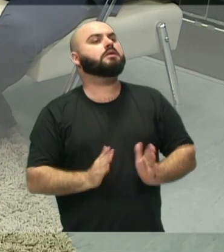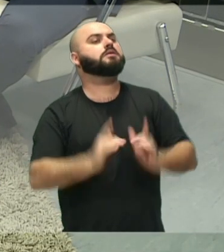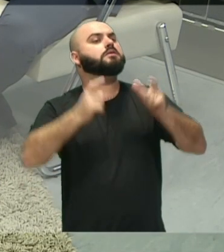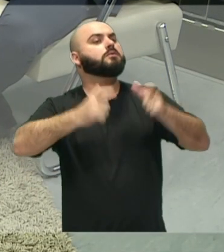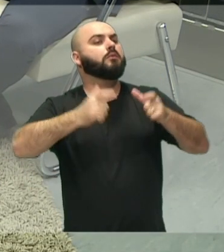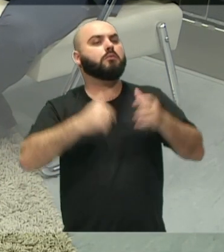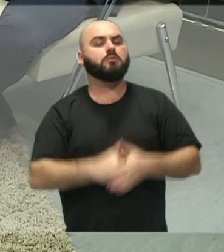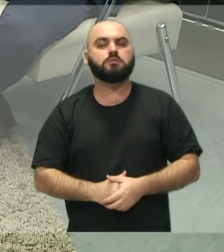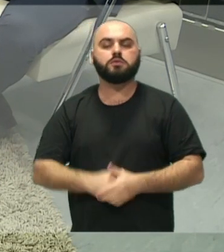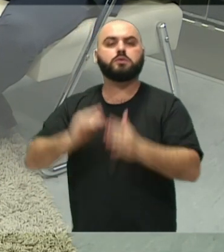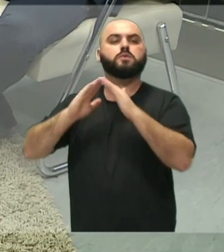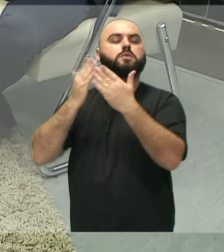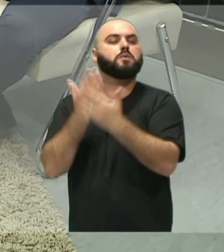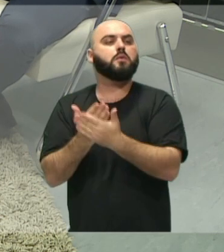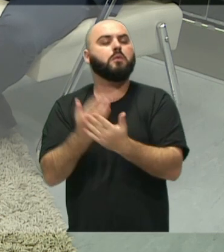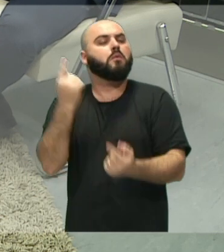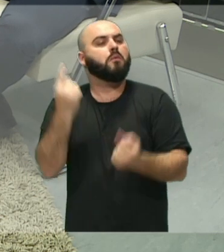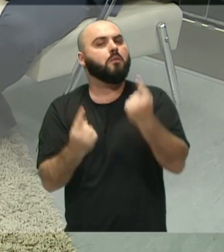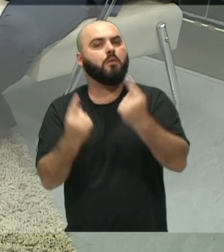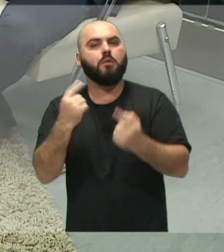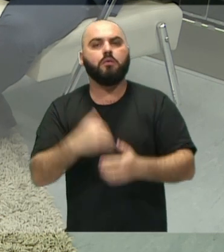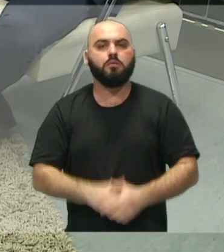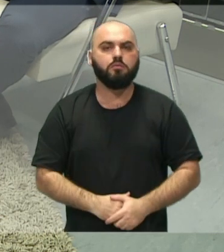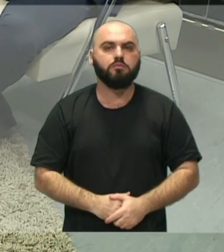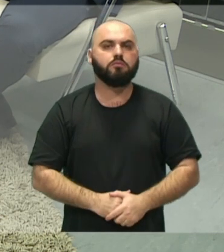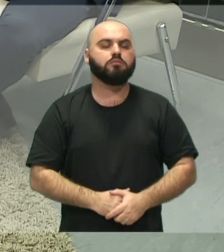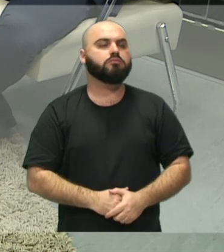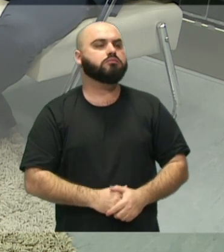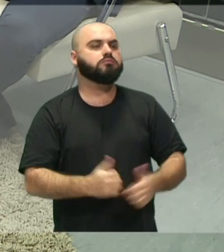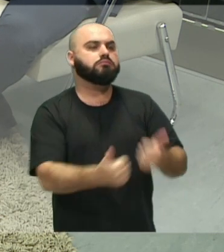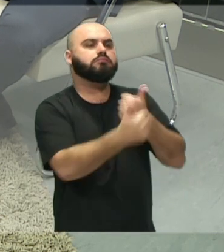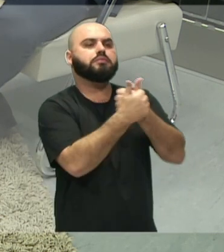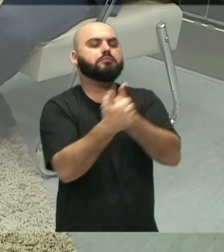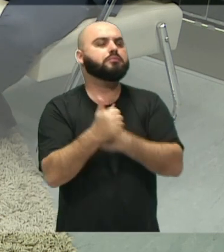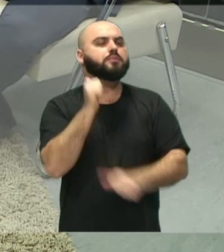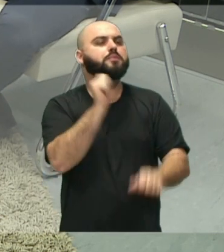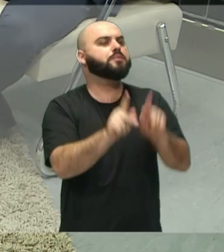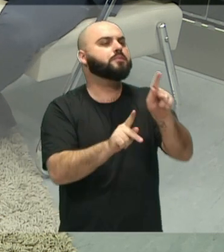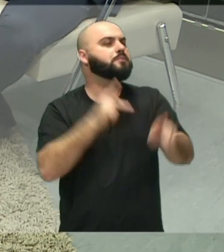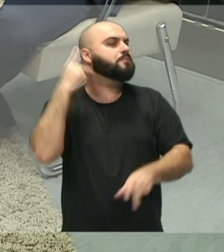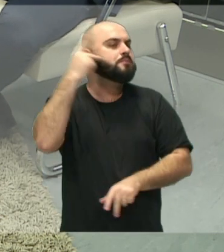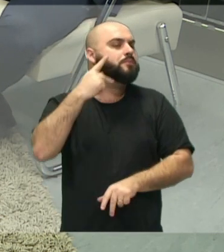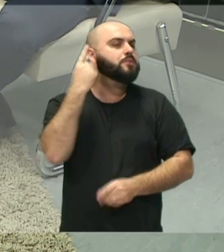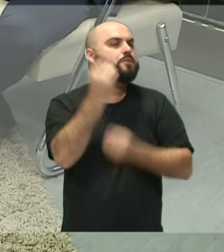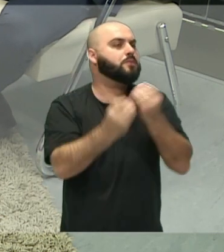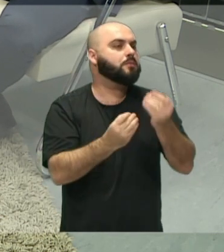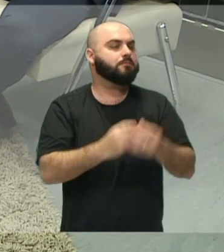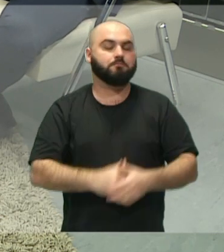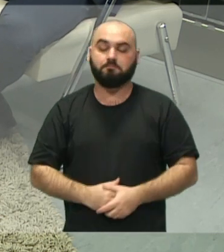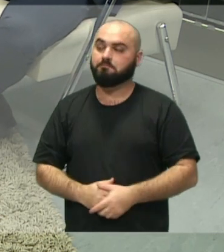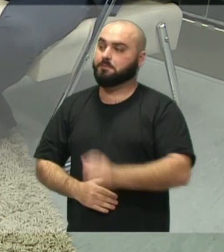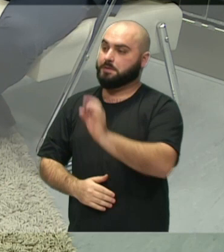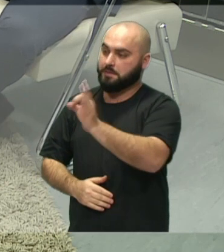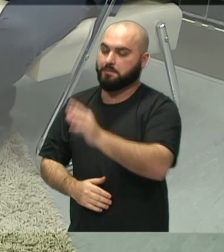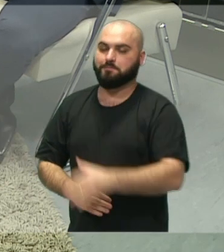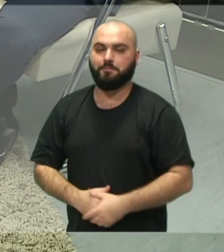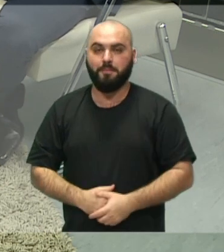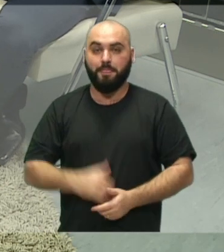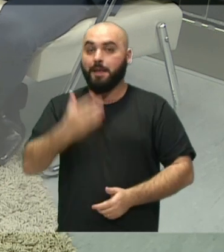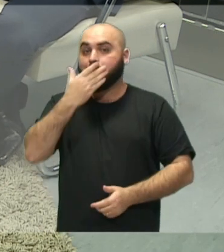Estudou aonde? Como é que foi se aproximando pouco a pouco da política? Paulo Mais é um filho de